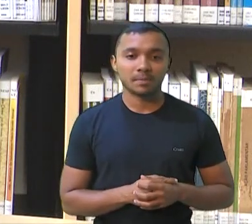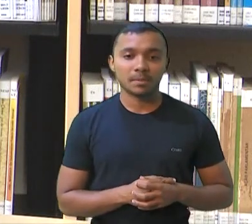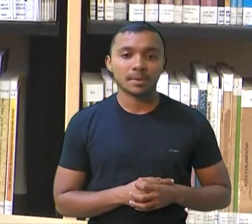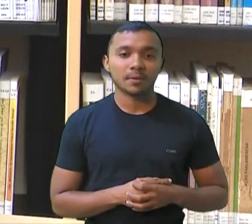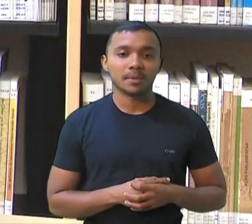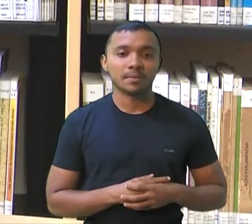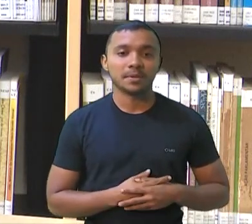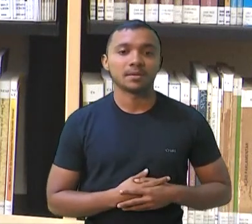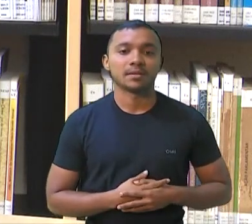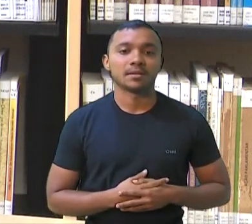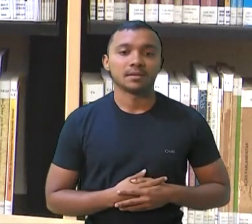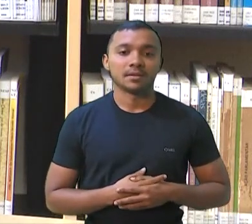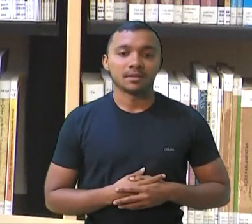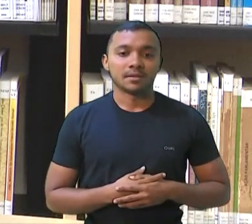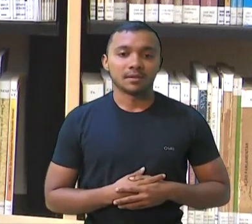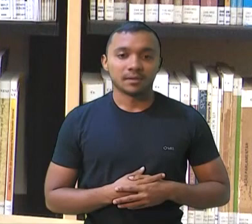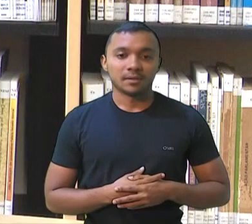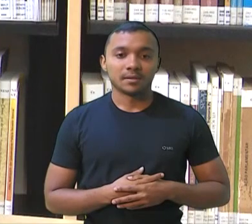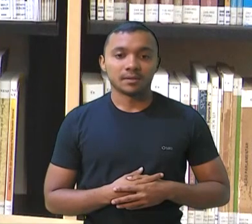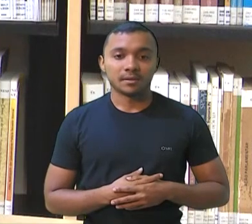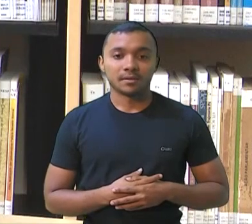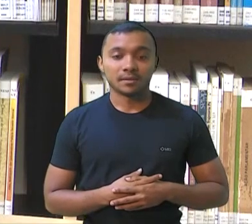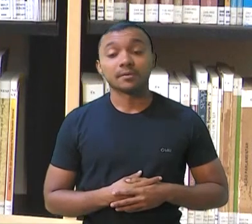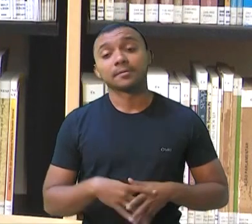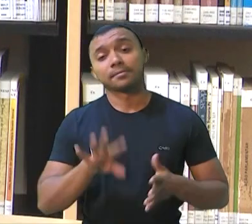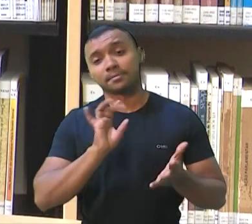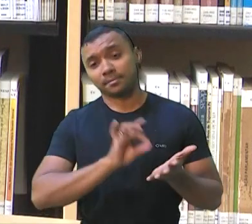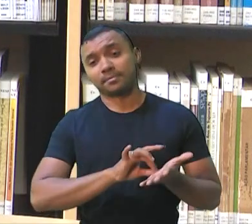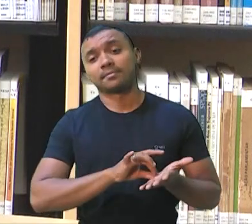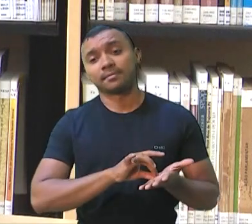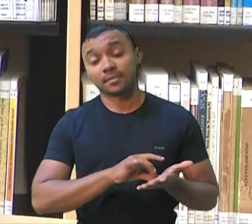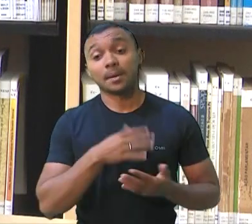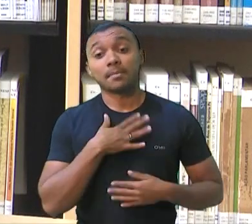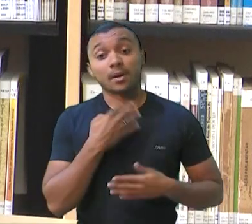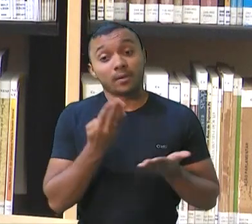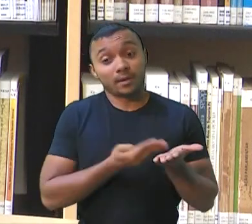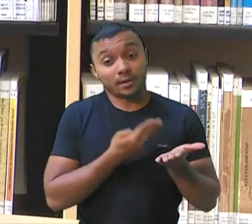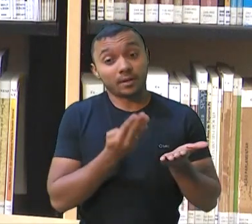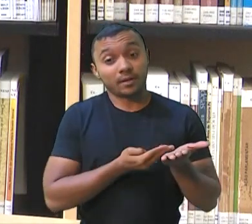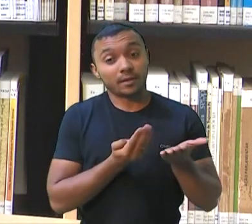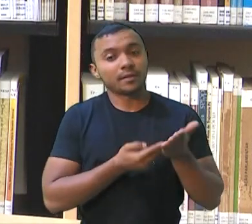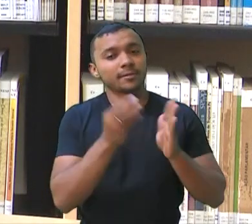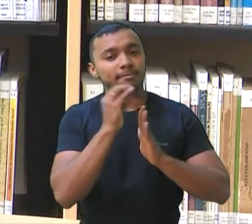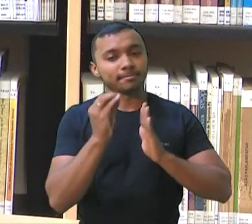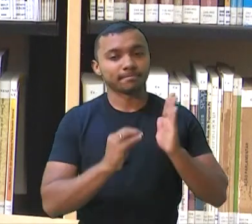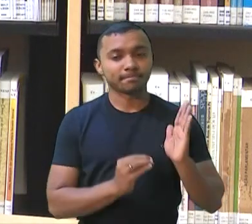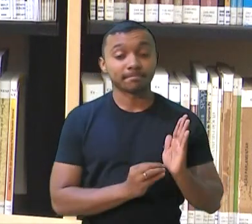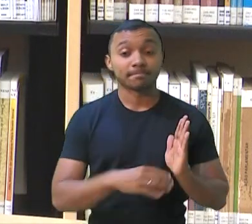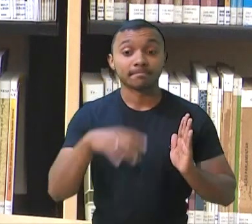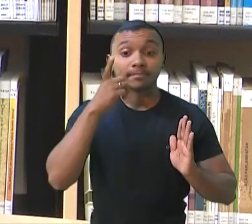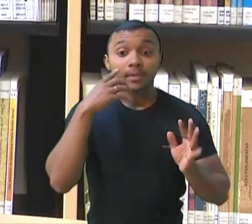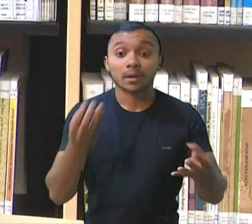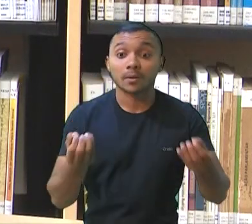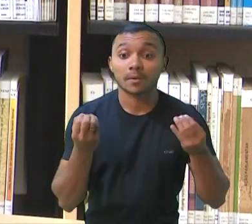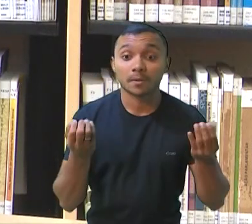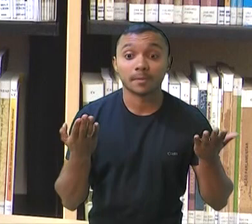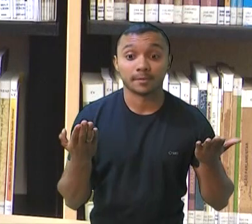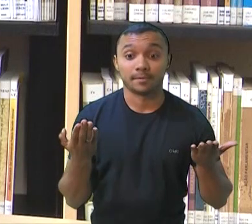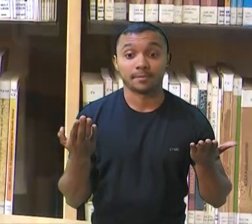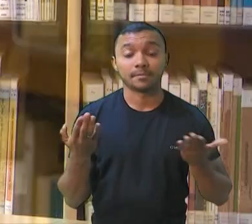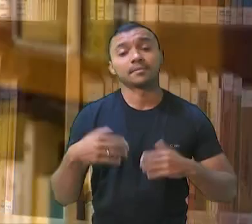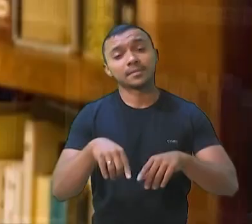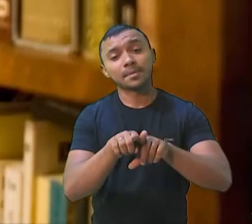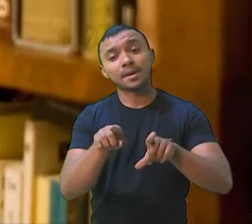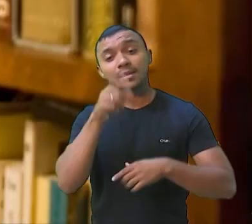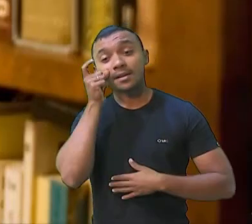trás dessa indústria não foi muito bem contada, e no meu livro é contado. Como é que a indústria apareceu? E é interessante